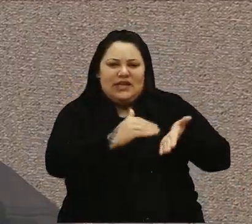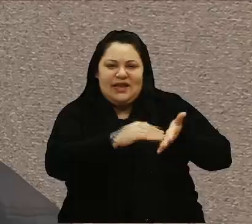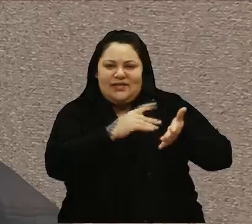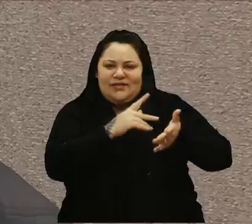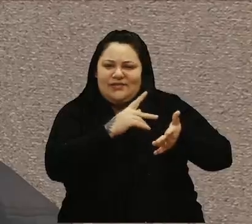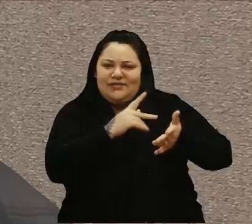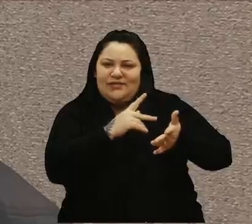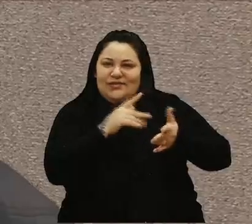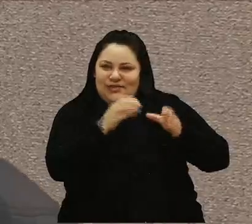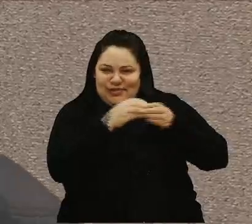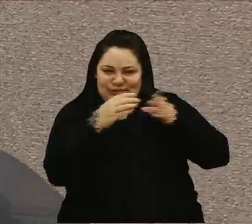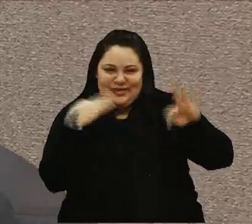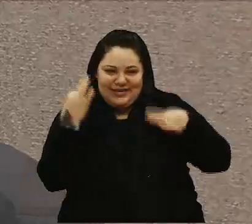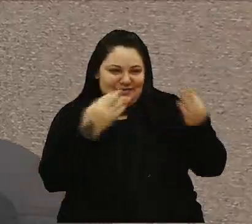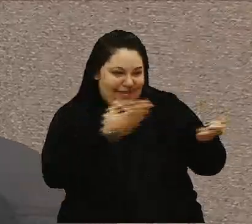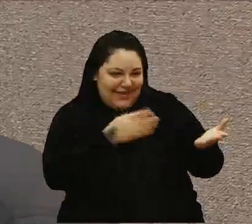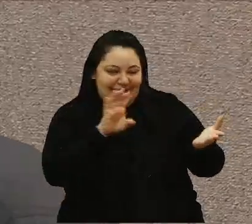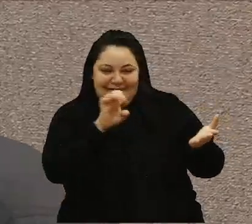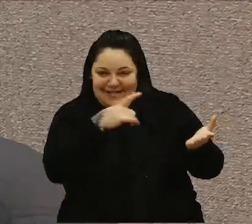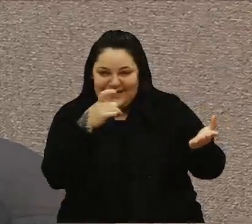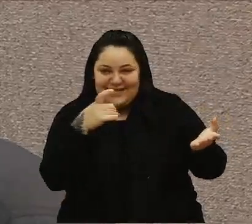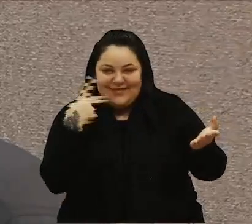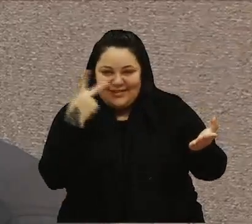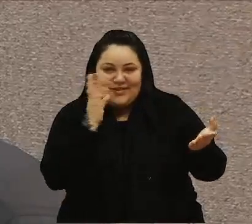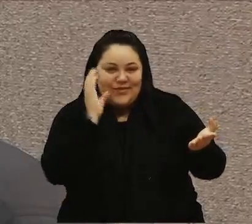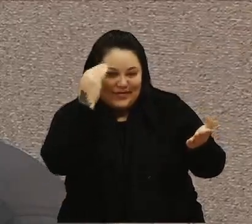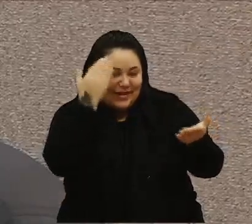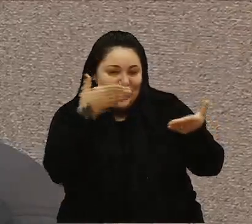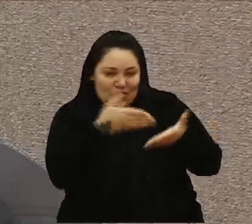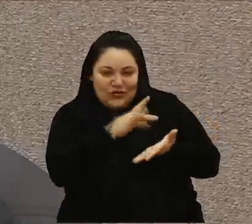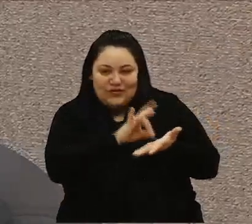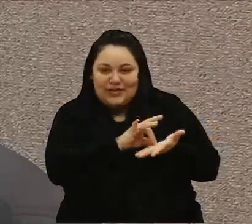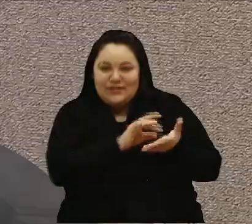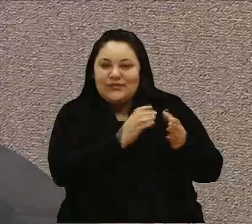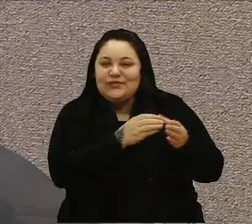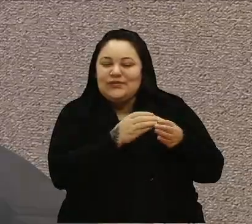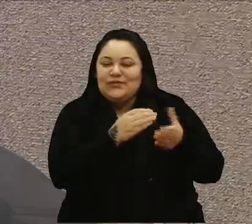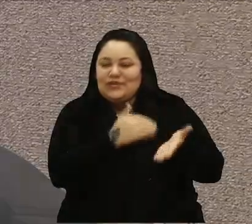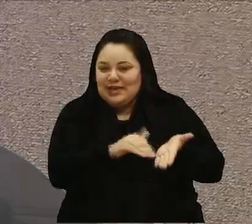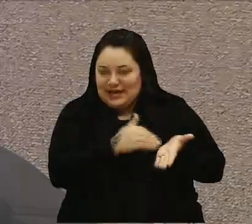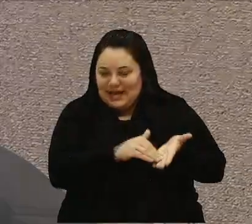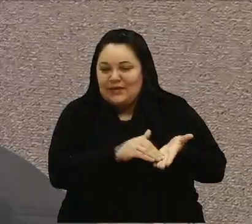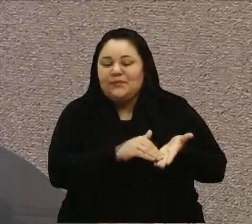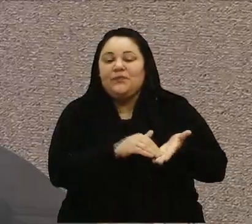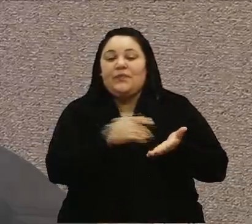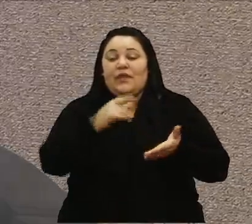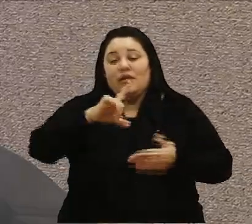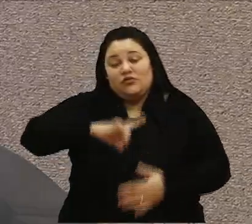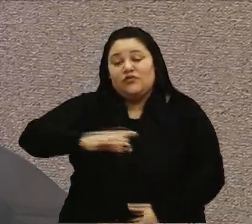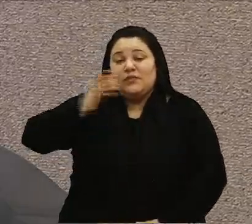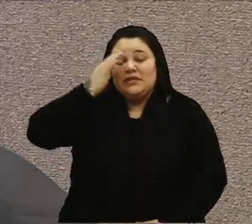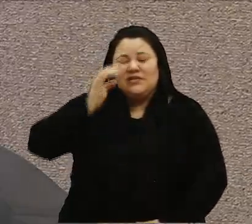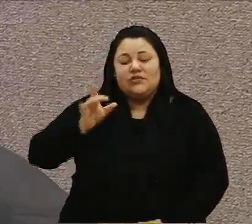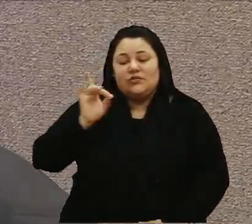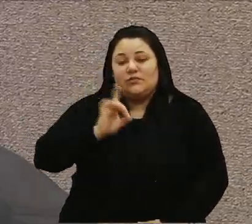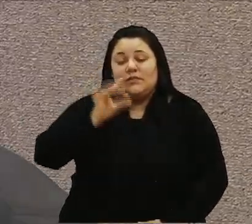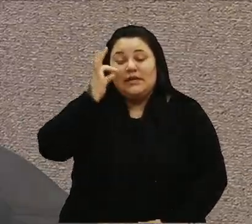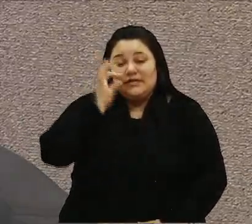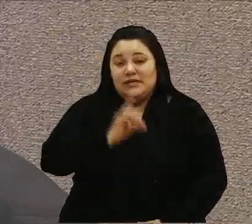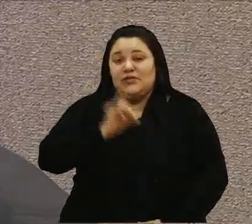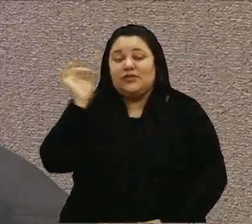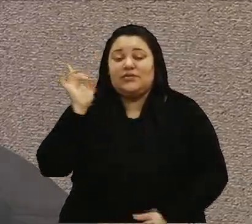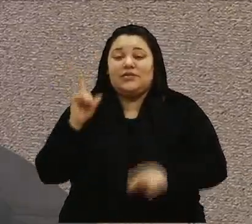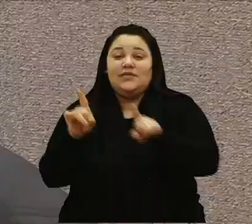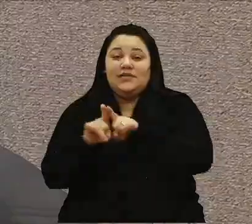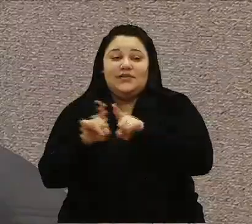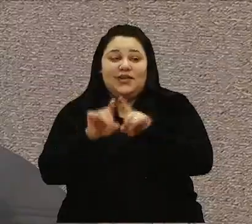né, ex-vereador Felipe, hoje secretário, estive lá e essa é uma demanda da comunidade. Aí a gente foi até